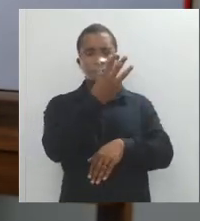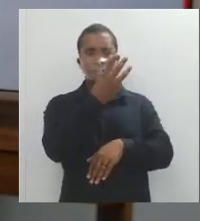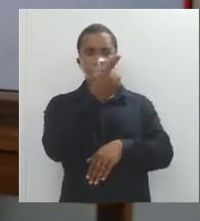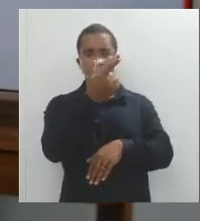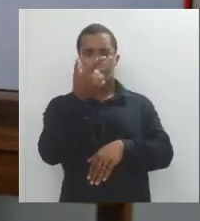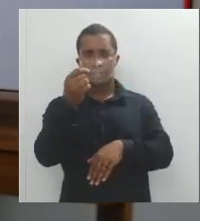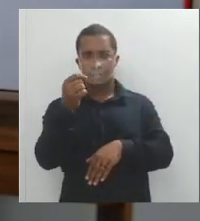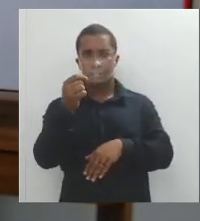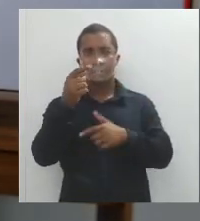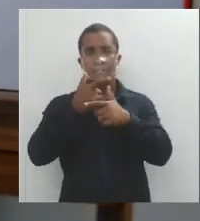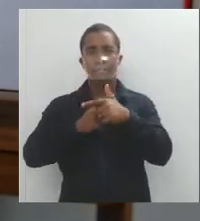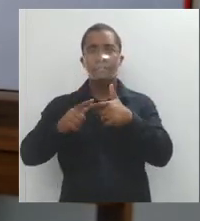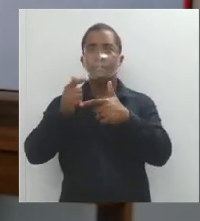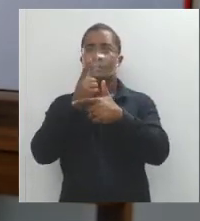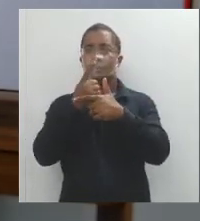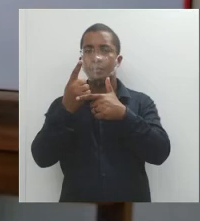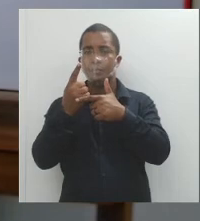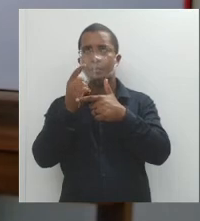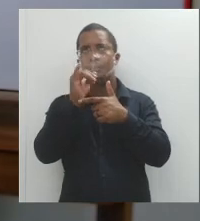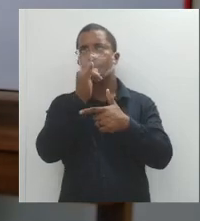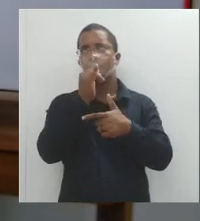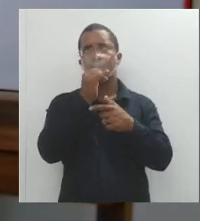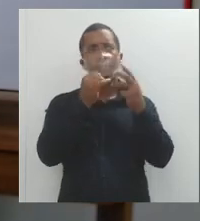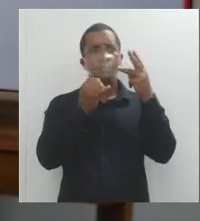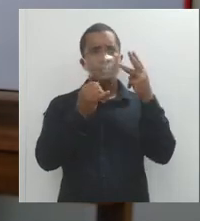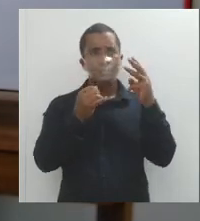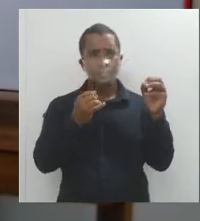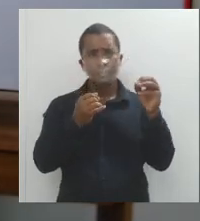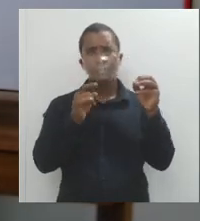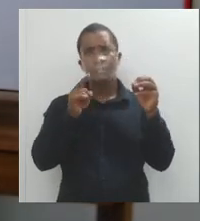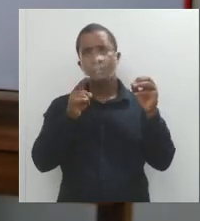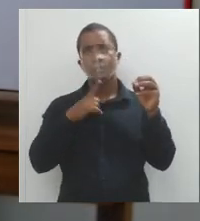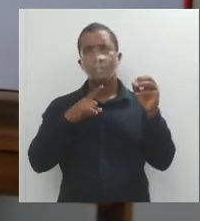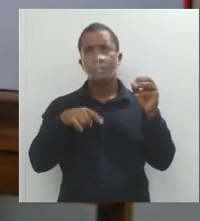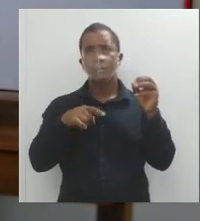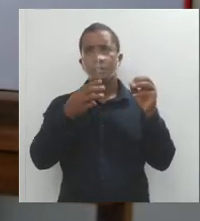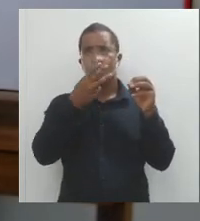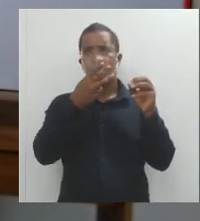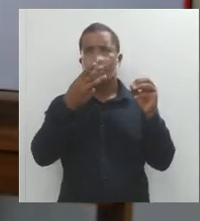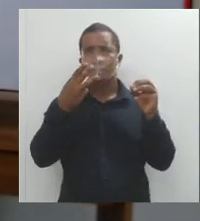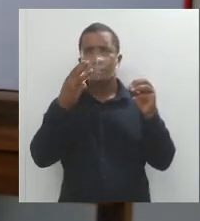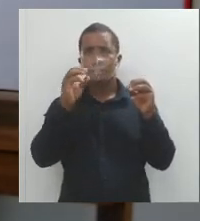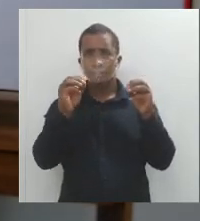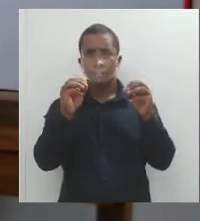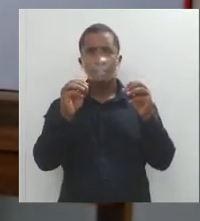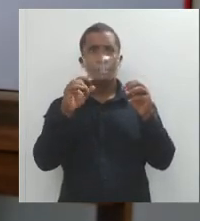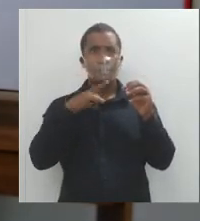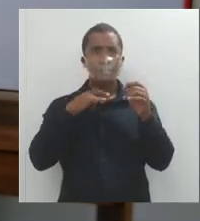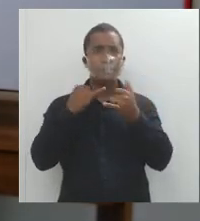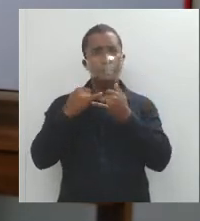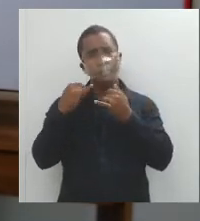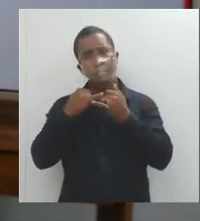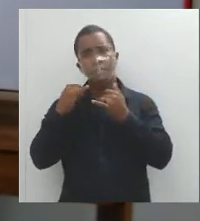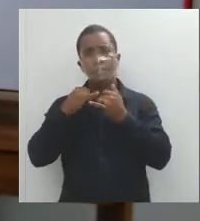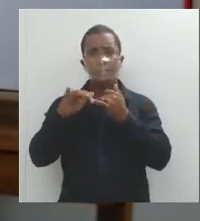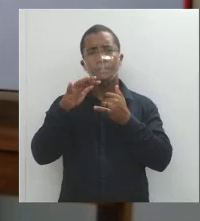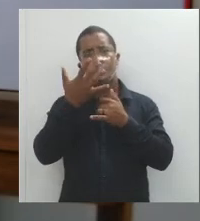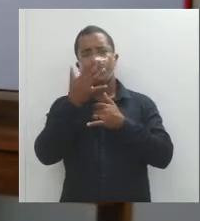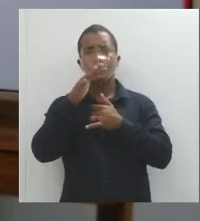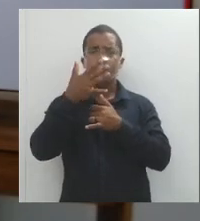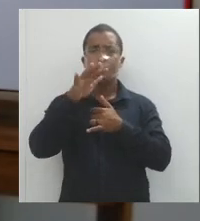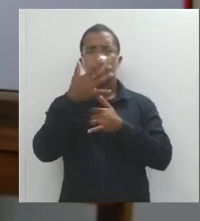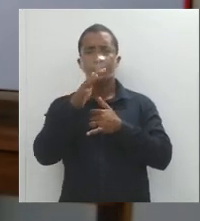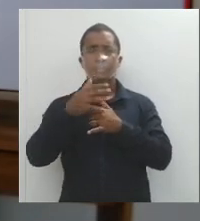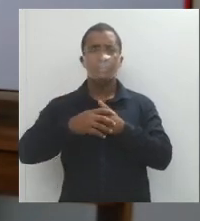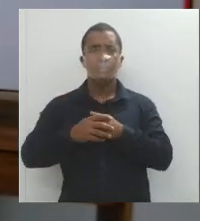aqui, ó, 30 dá 330. Então é um disjuntor que estaria aproximadamente, ele vai dar perto de quanto,